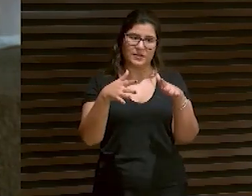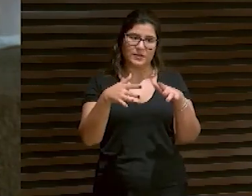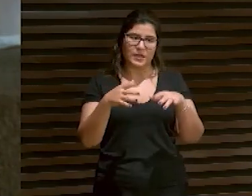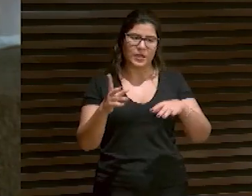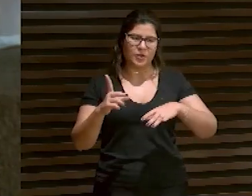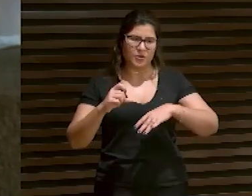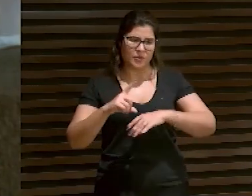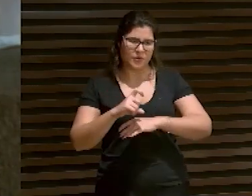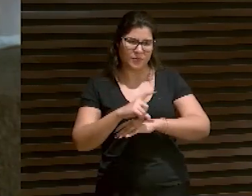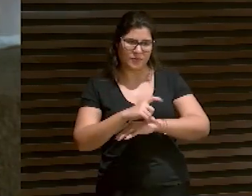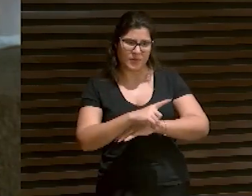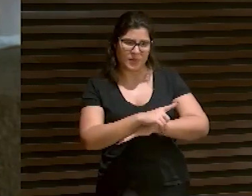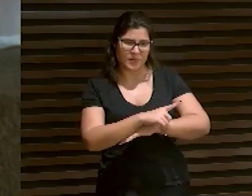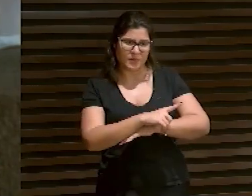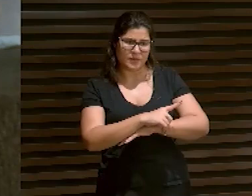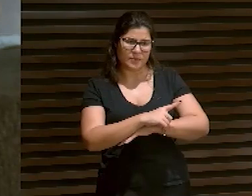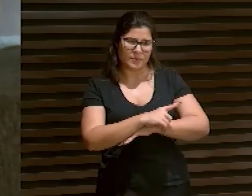domesticado.